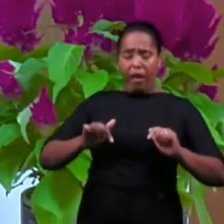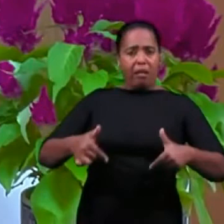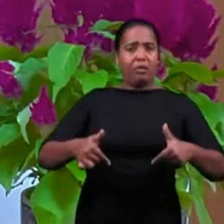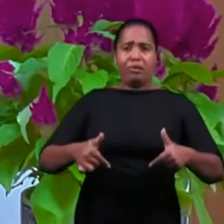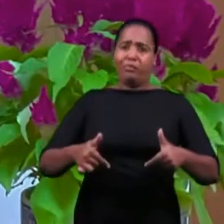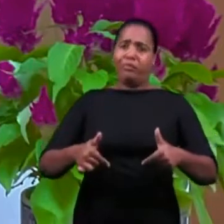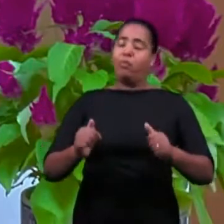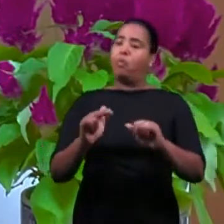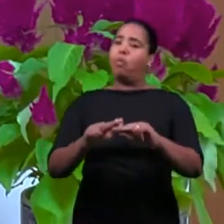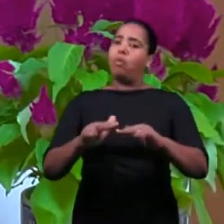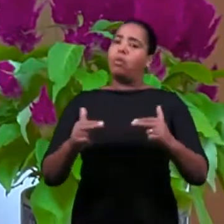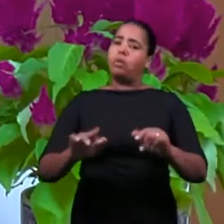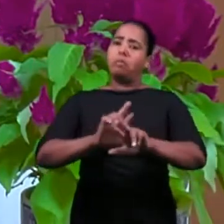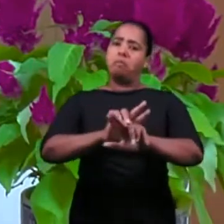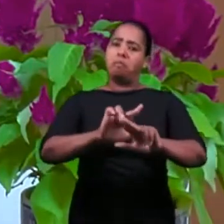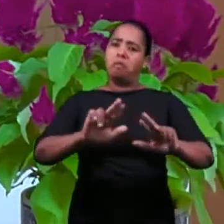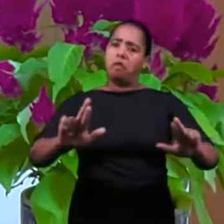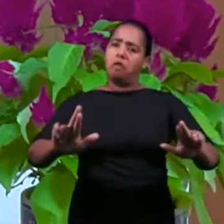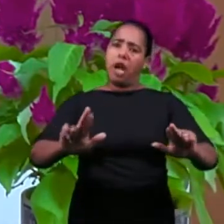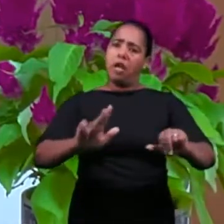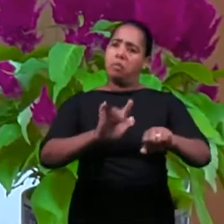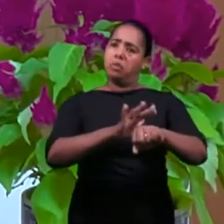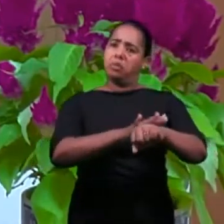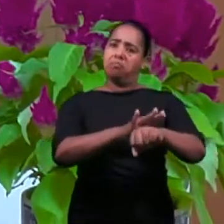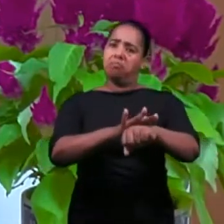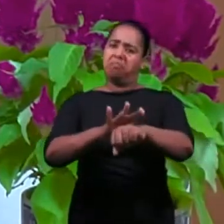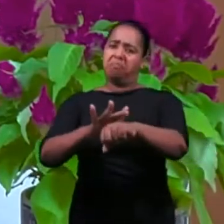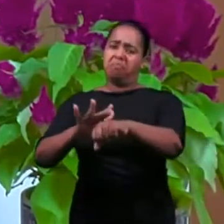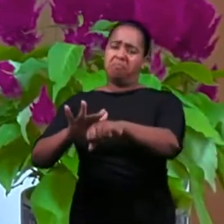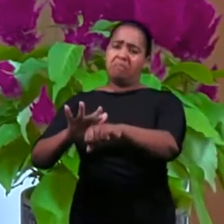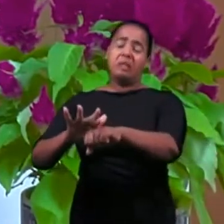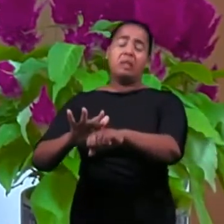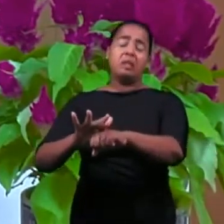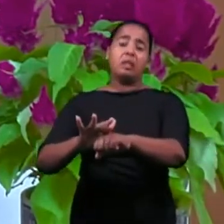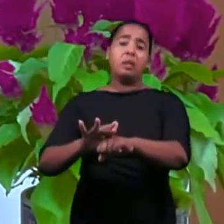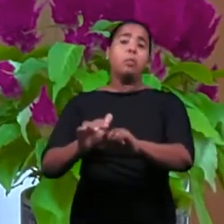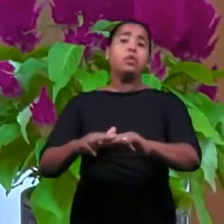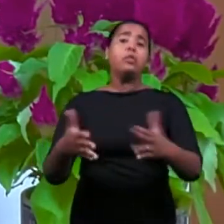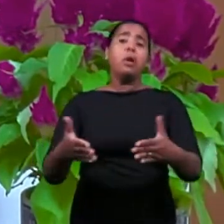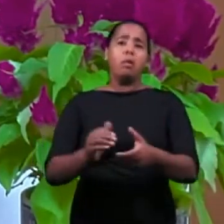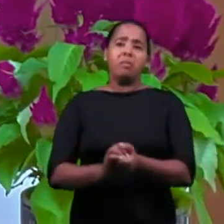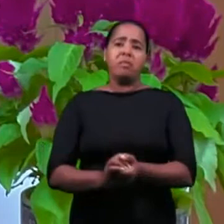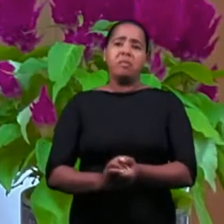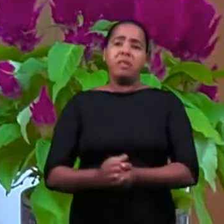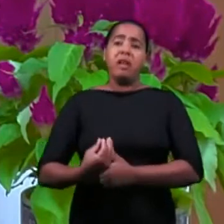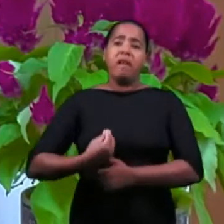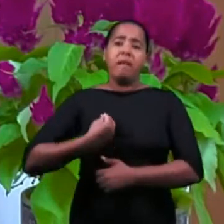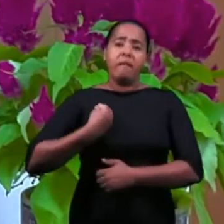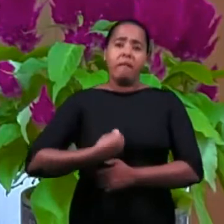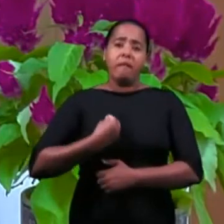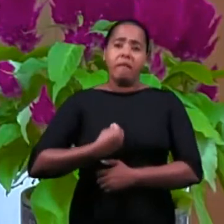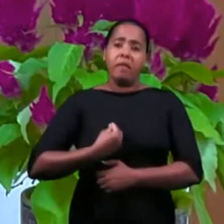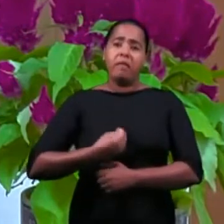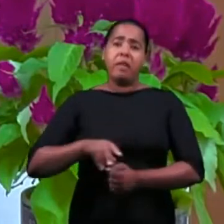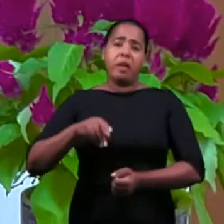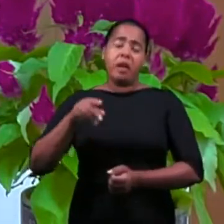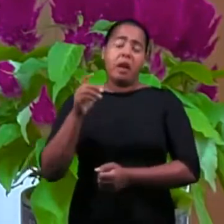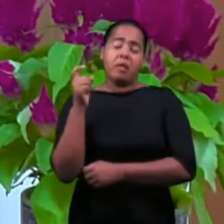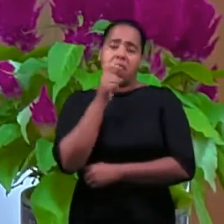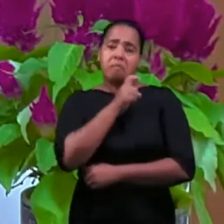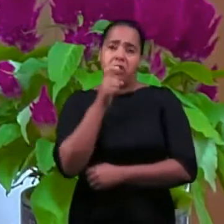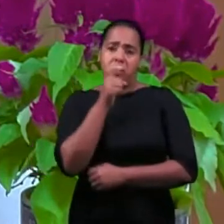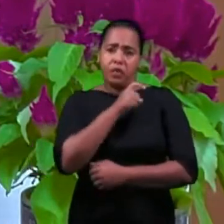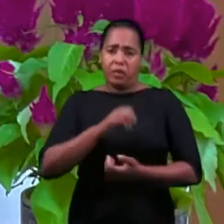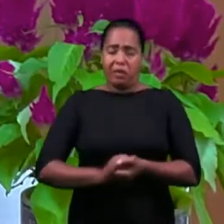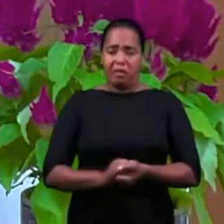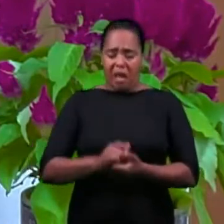adoecem, porque estão vivendo a mentira. E a alma não nasceu, ela não foi dada